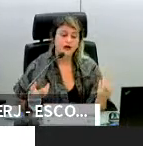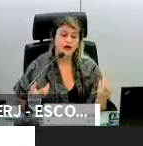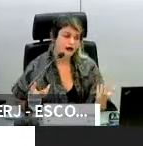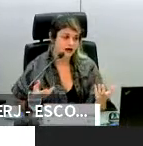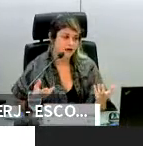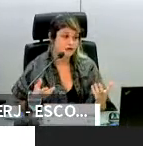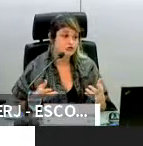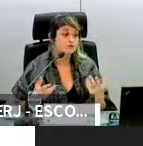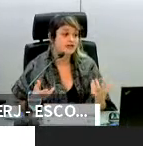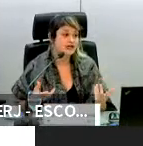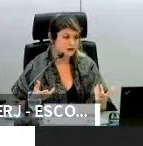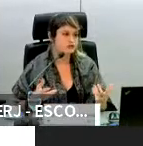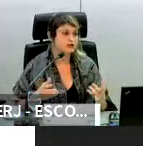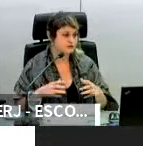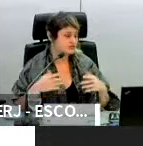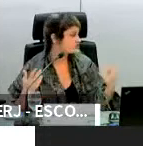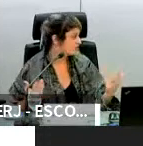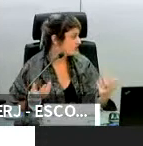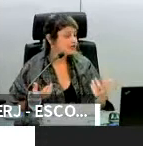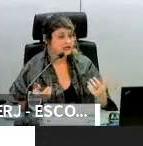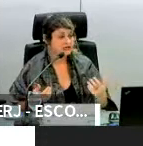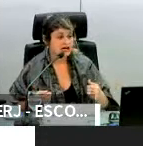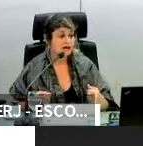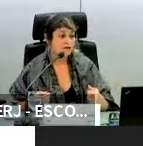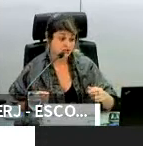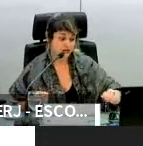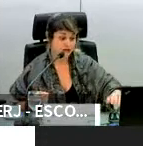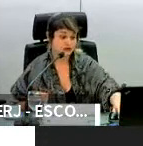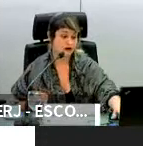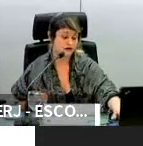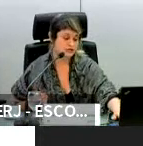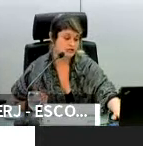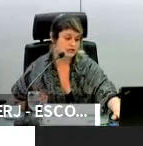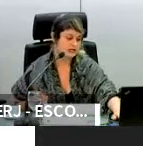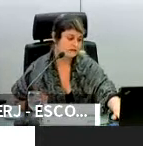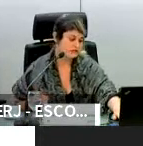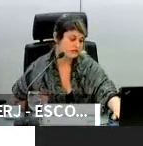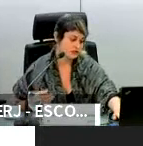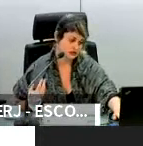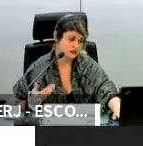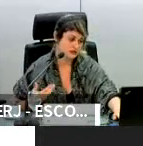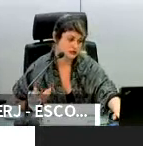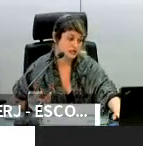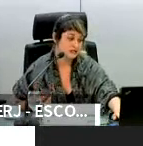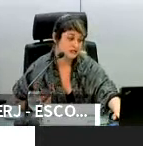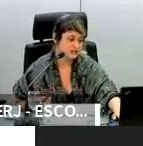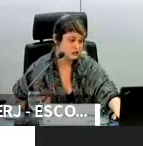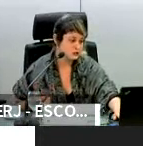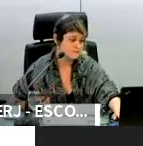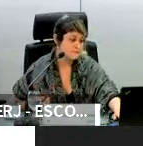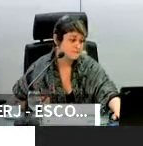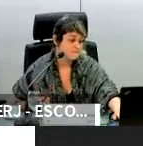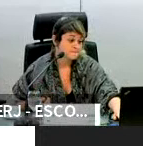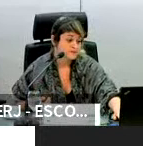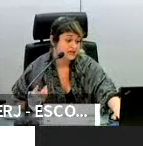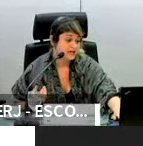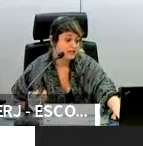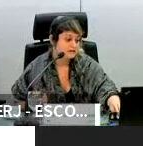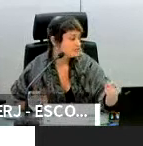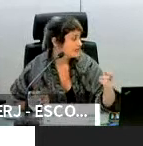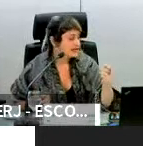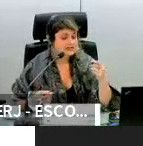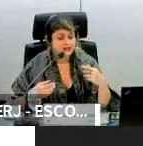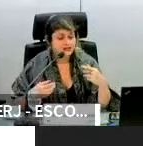não é um espelho, digamos assim, da amostra total de demandantes.